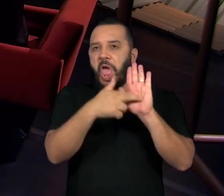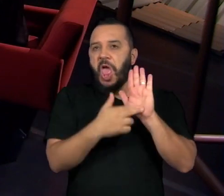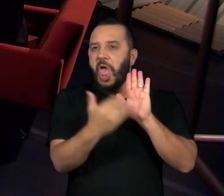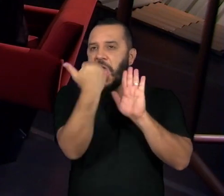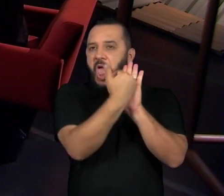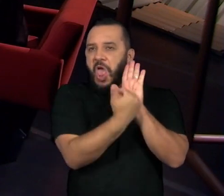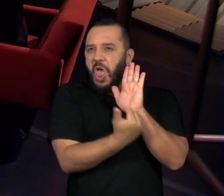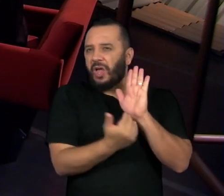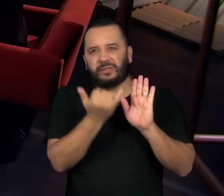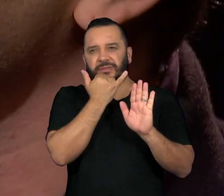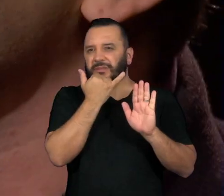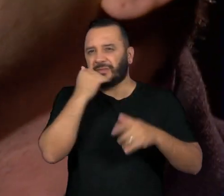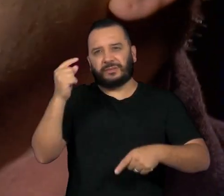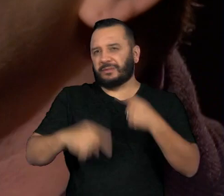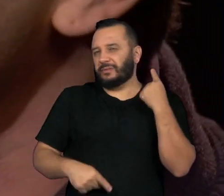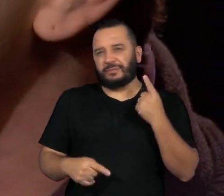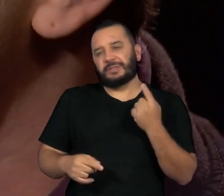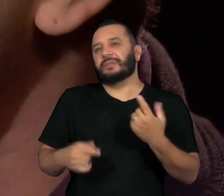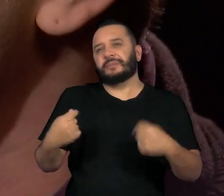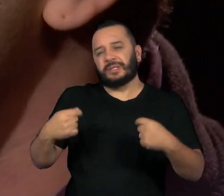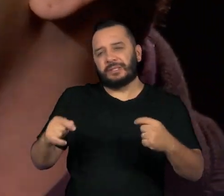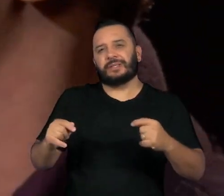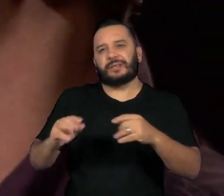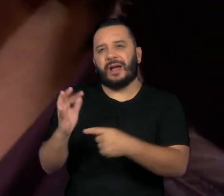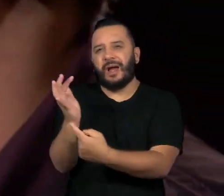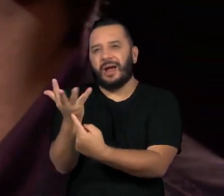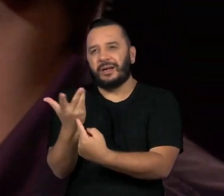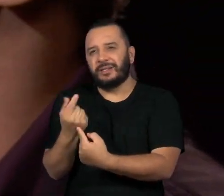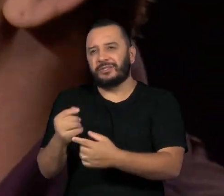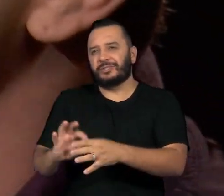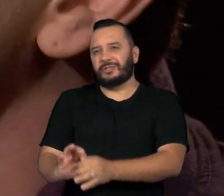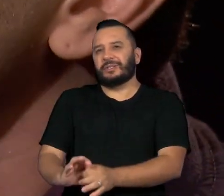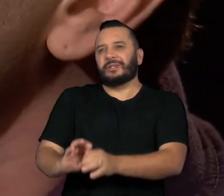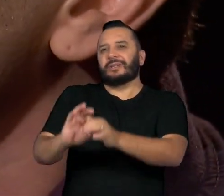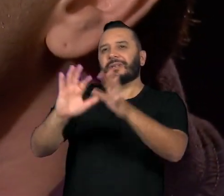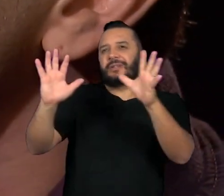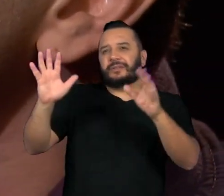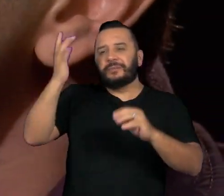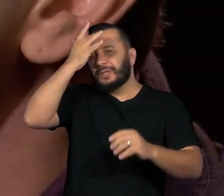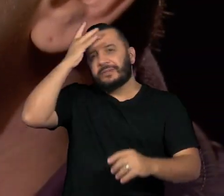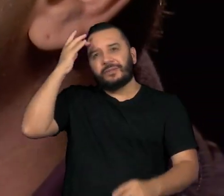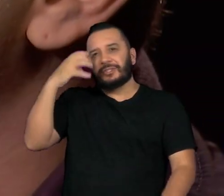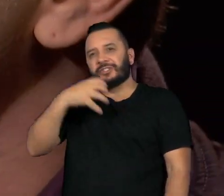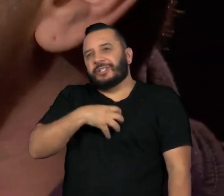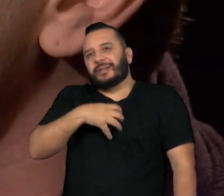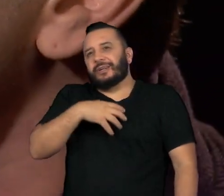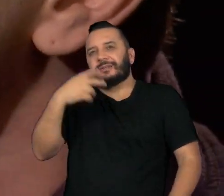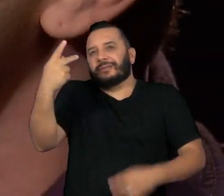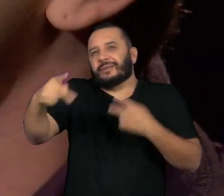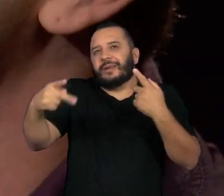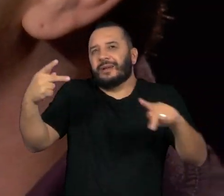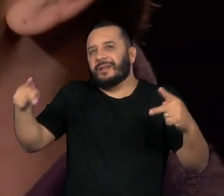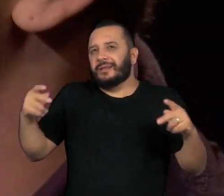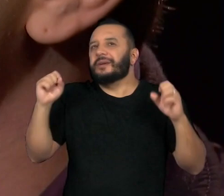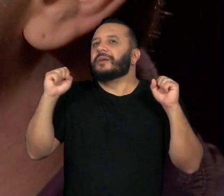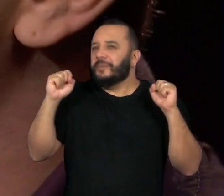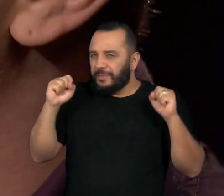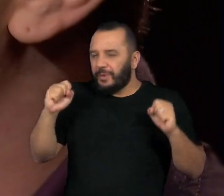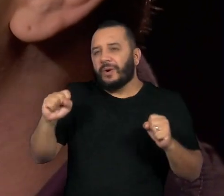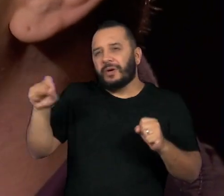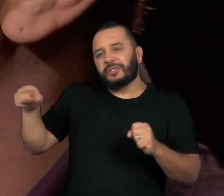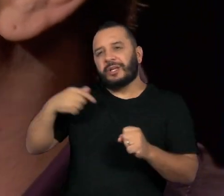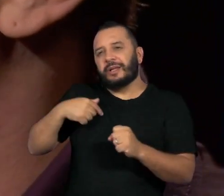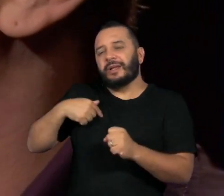sagrado, a gente pode deixar ele livre para que as pessoas possam ser o que elas quiserem. Elas podem ser um espírito,